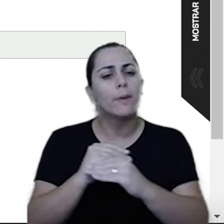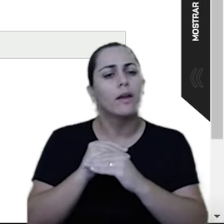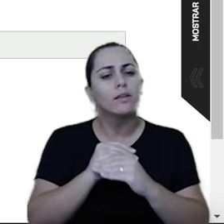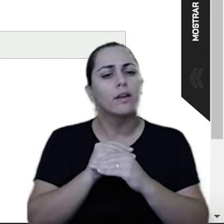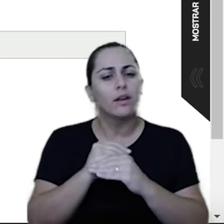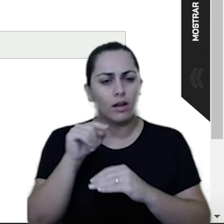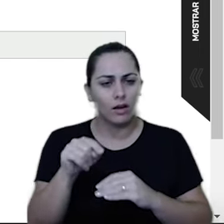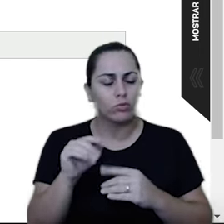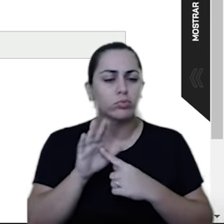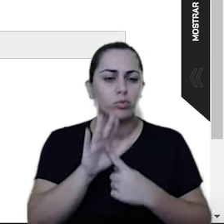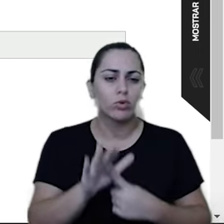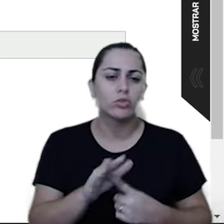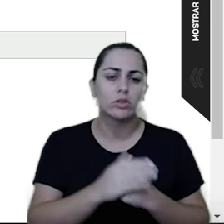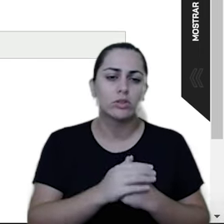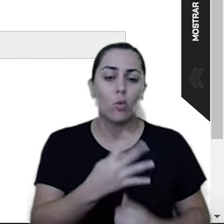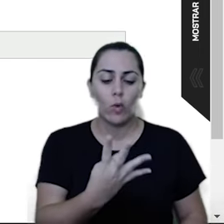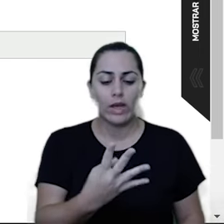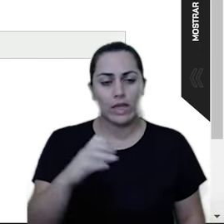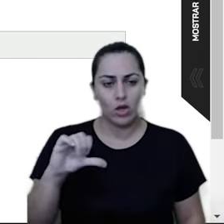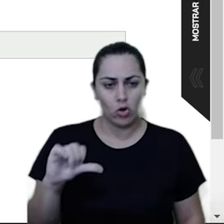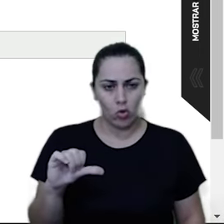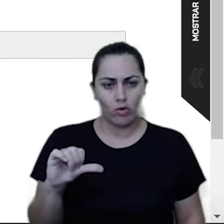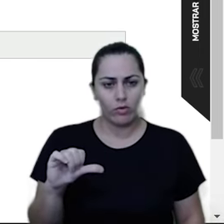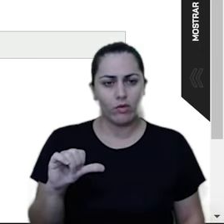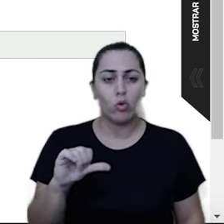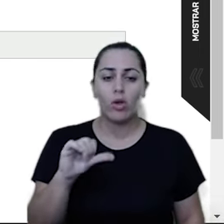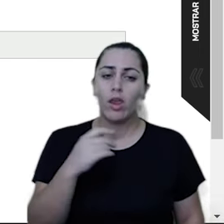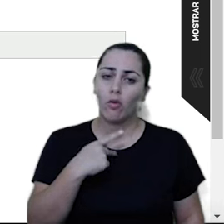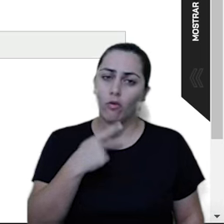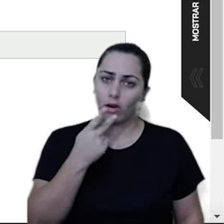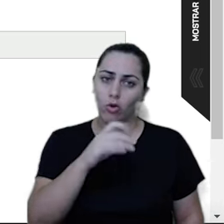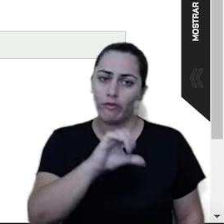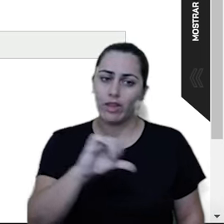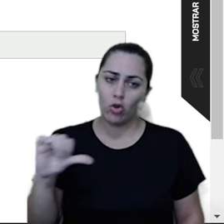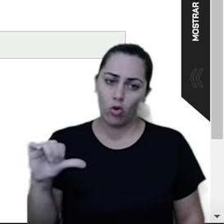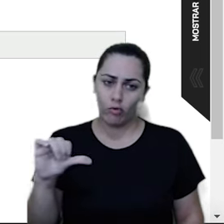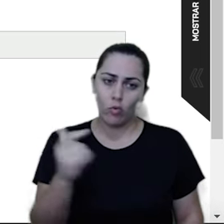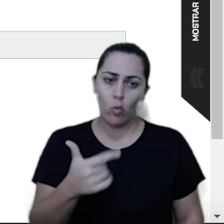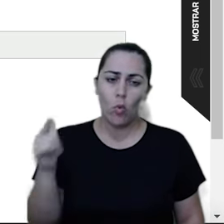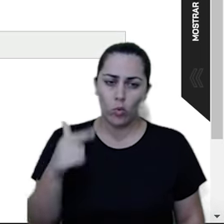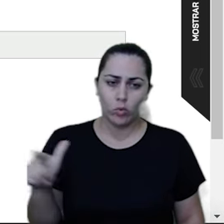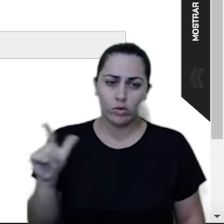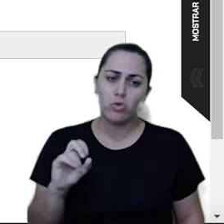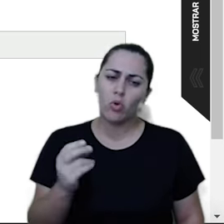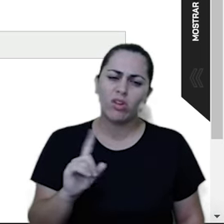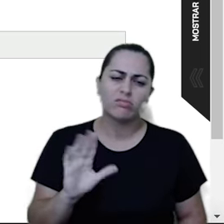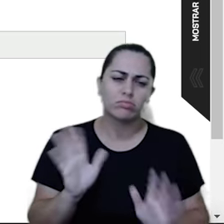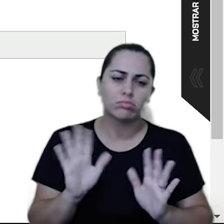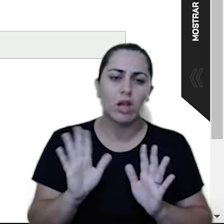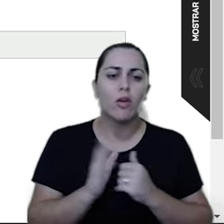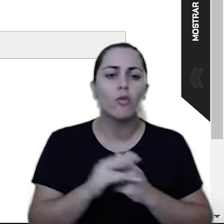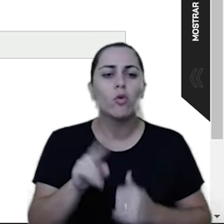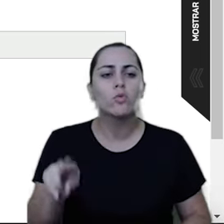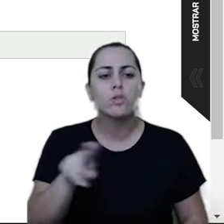certo ele traz um padrão lá falando que é o 49 eu vou falar que é o 99 outras operações ou não mentira vou